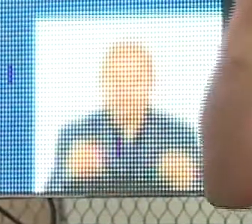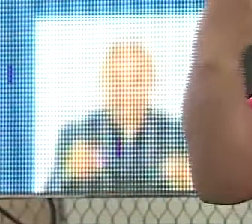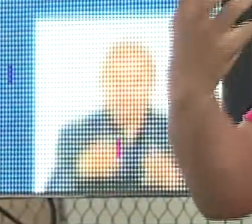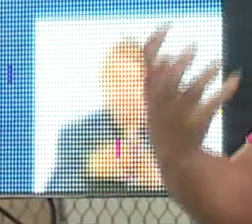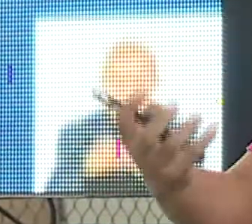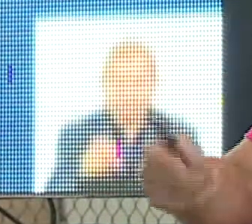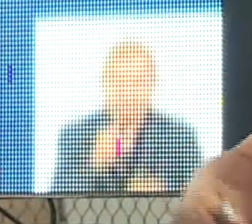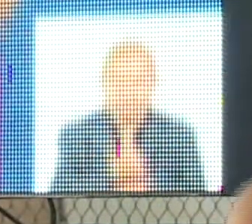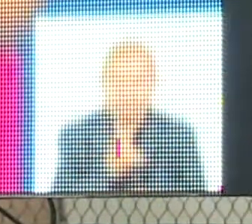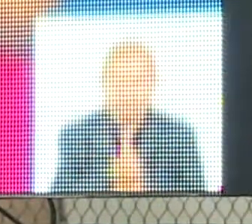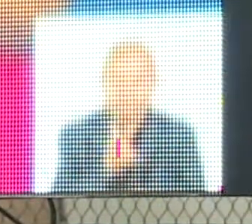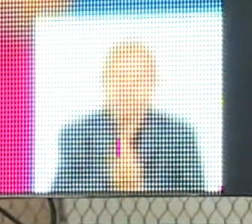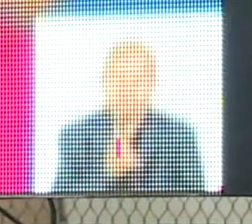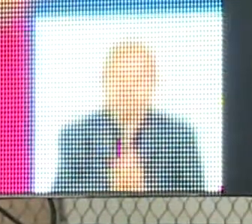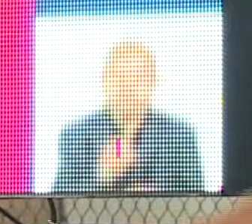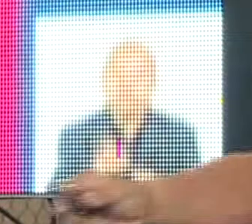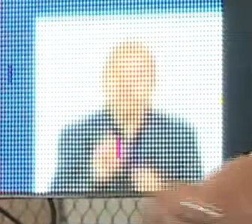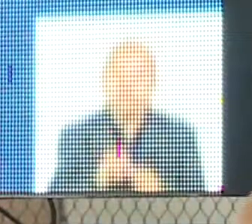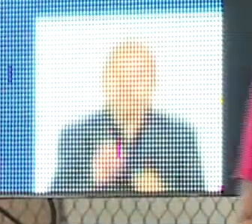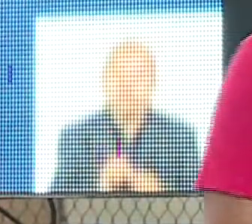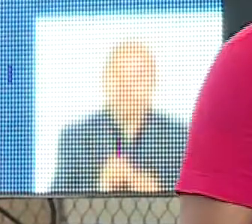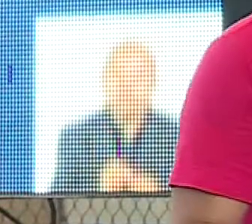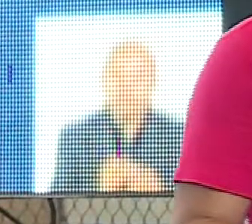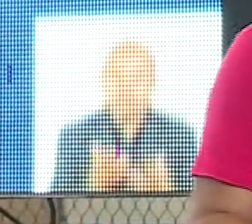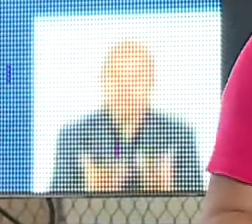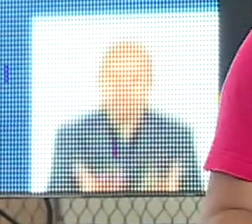absorver energia.